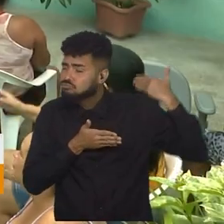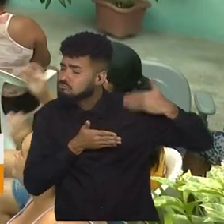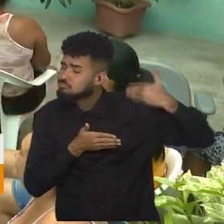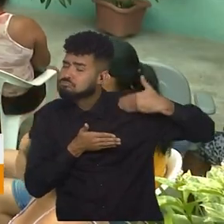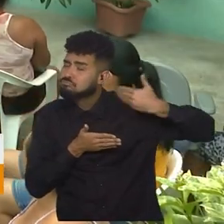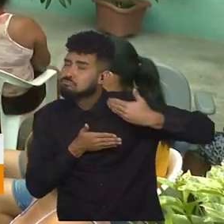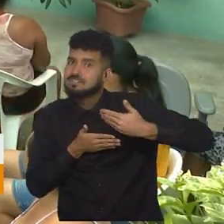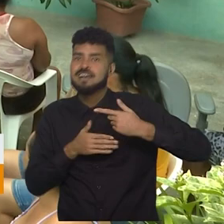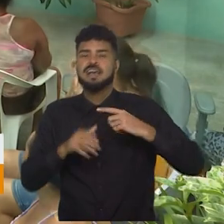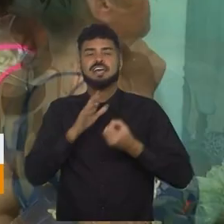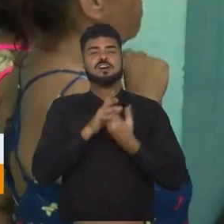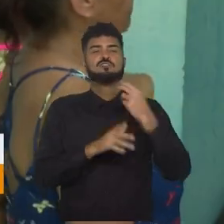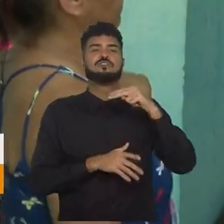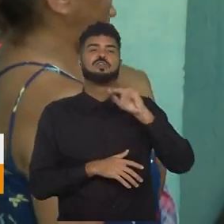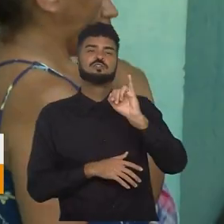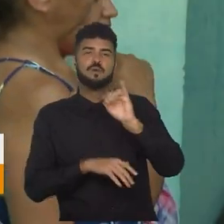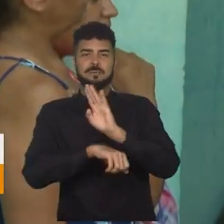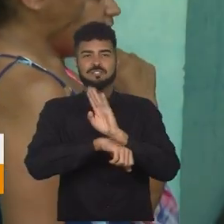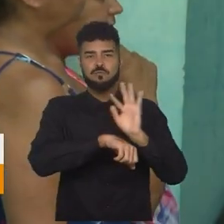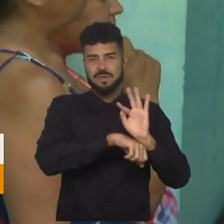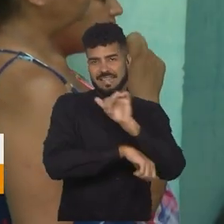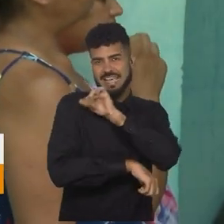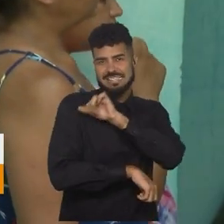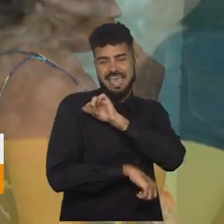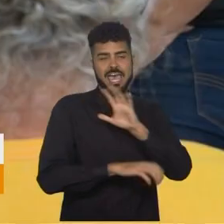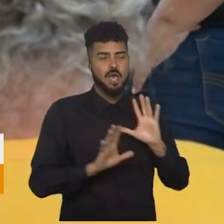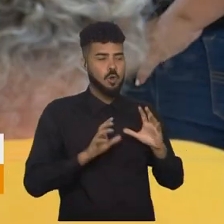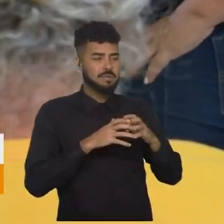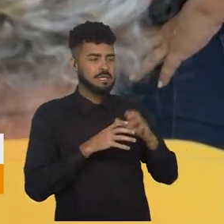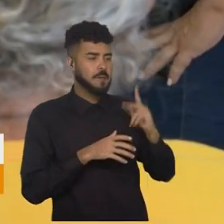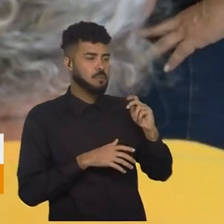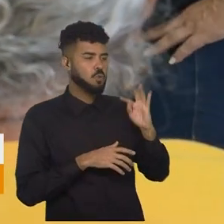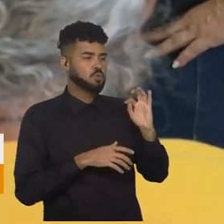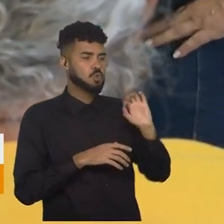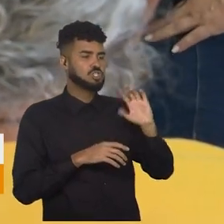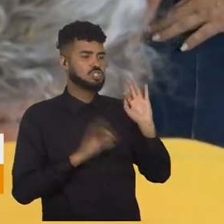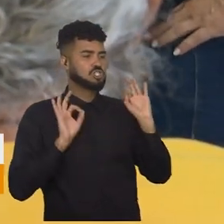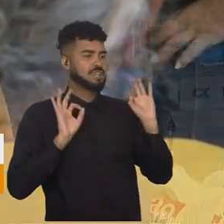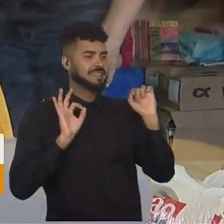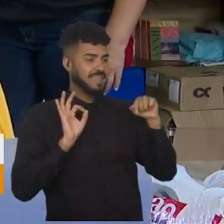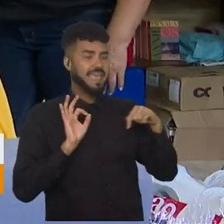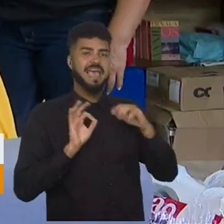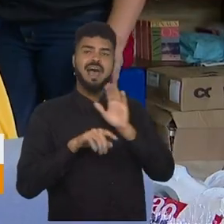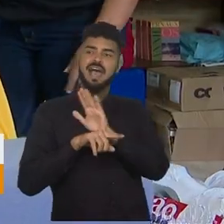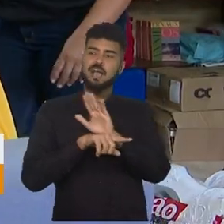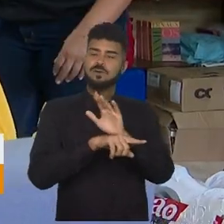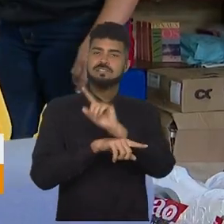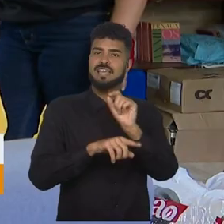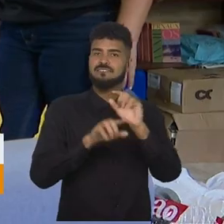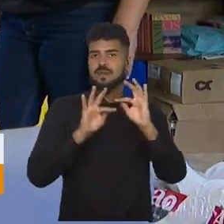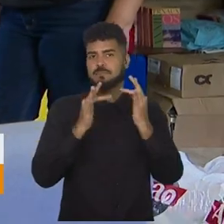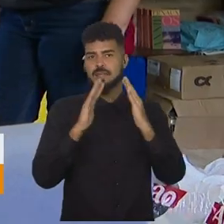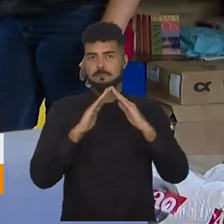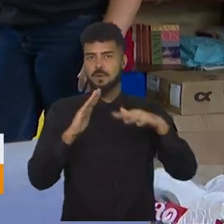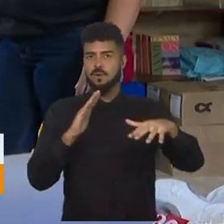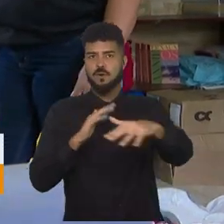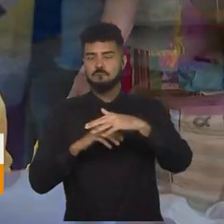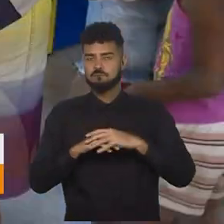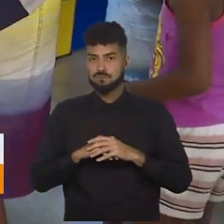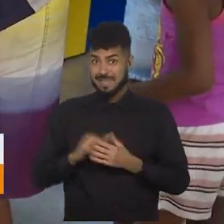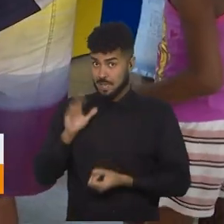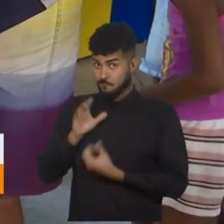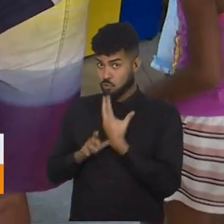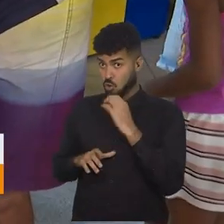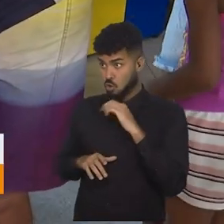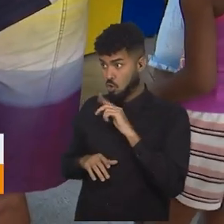Iguaçu, na Baixada Fluminense, o Comitê Ponto Chique, que ajuda cerca de 100 famílias que vivem na região. Depois que foi fundada